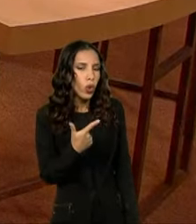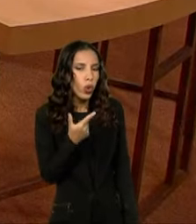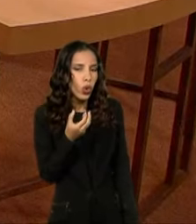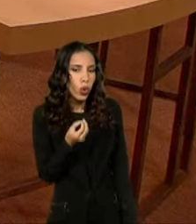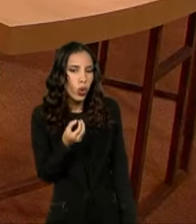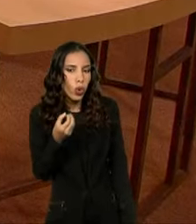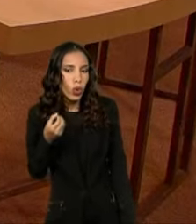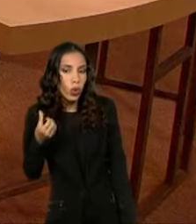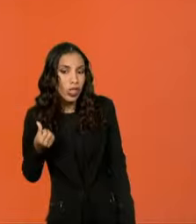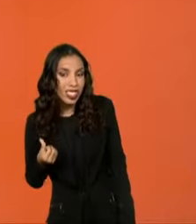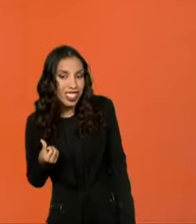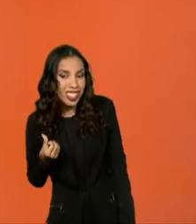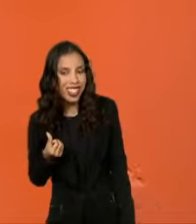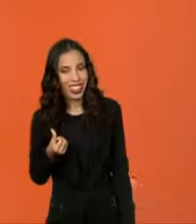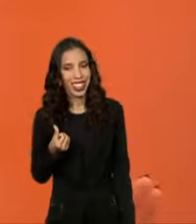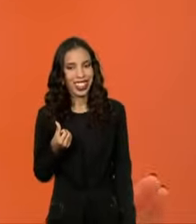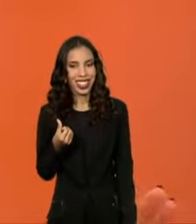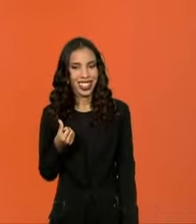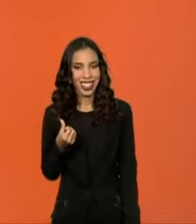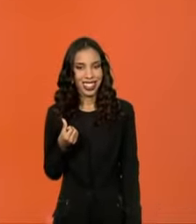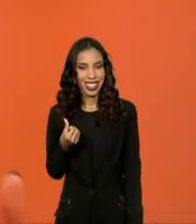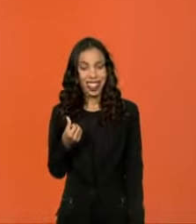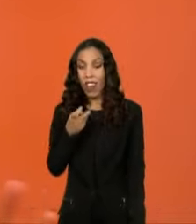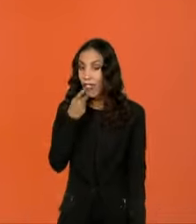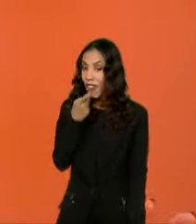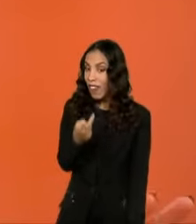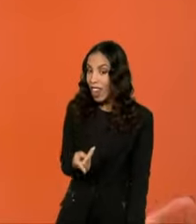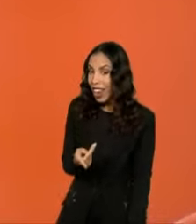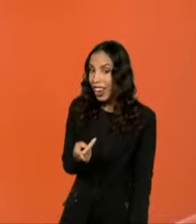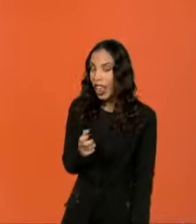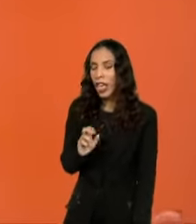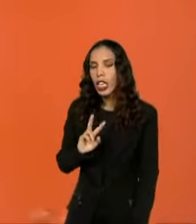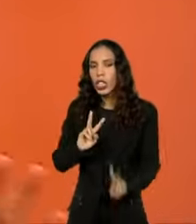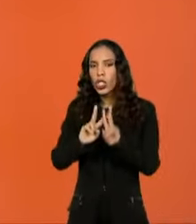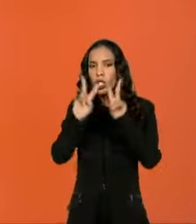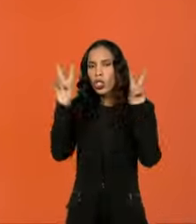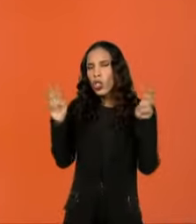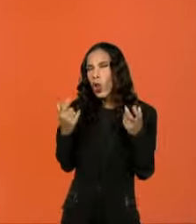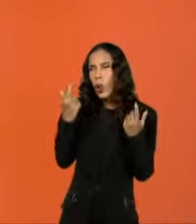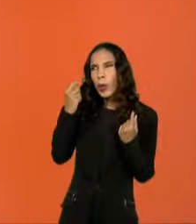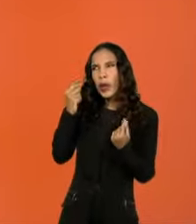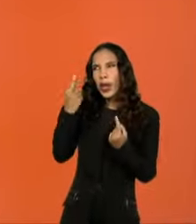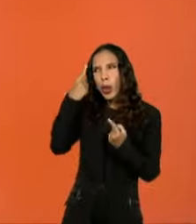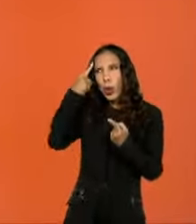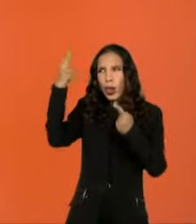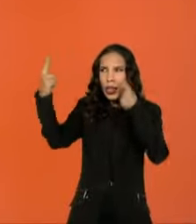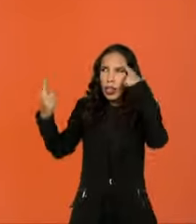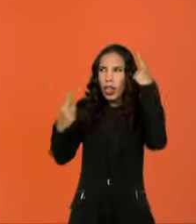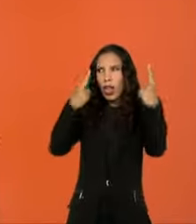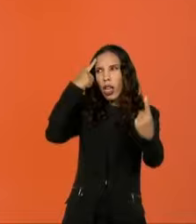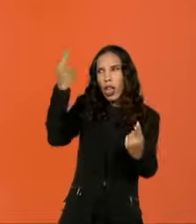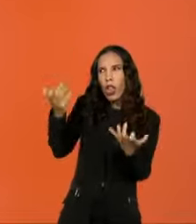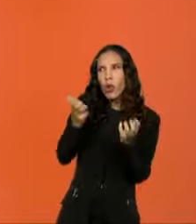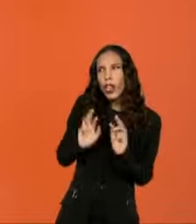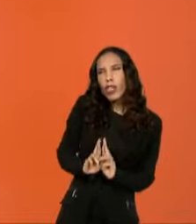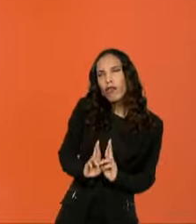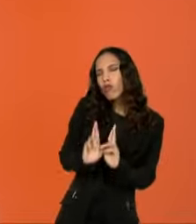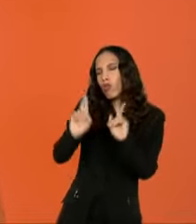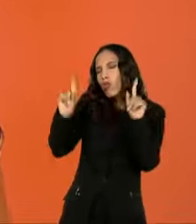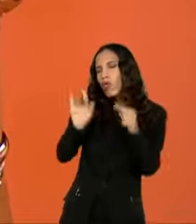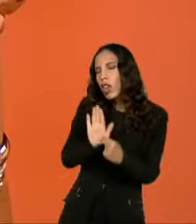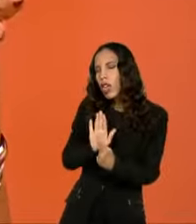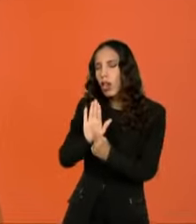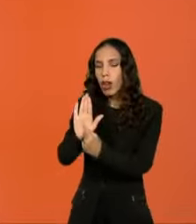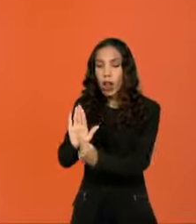2006. Meu Deus assim, do céu. Não era entretenimento, não. Eu comecei a dar umas ideias, que eu queria fazer uma coisa diferente. E